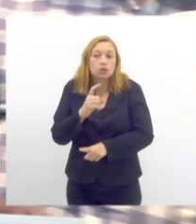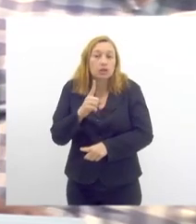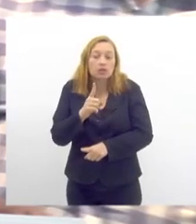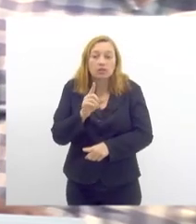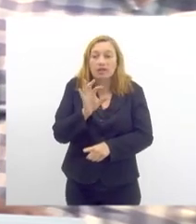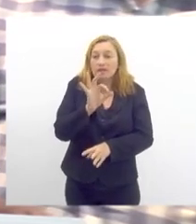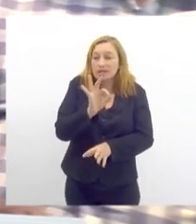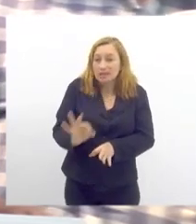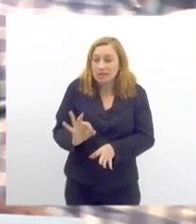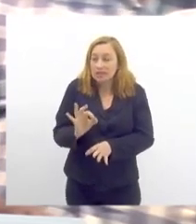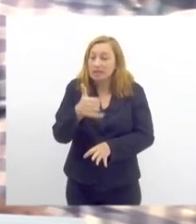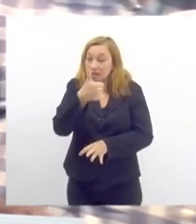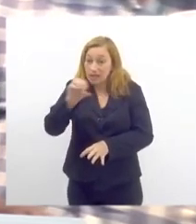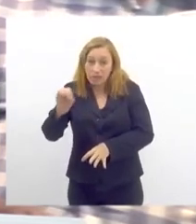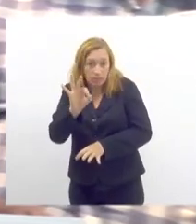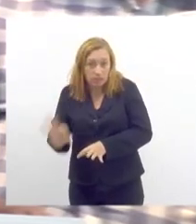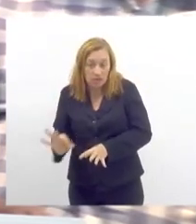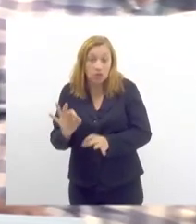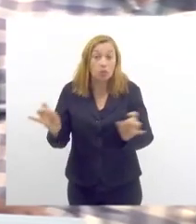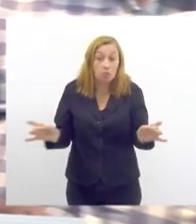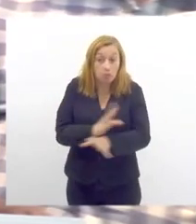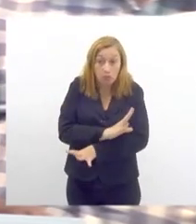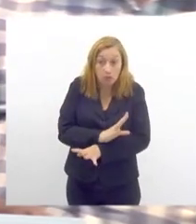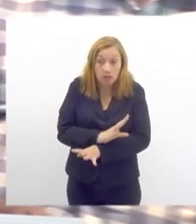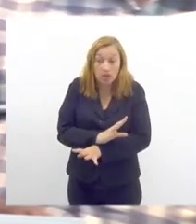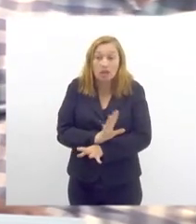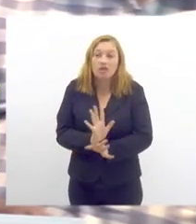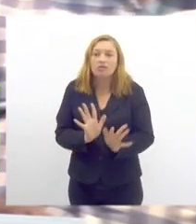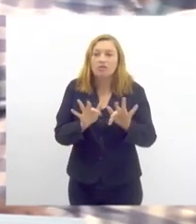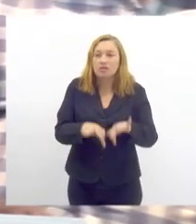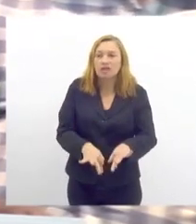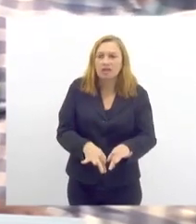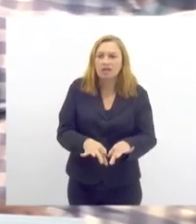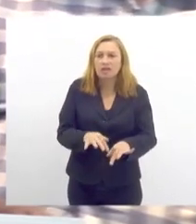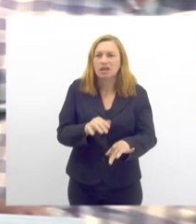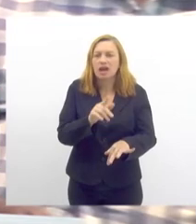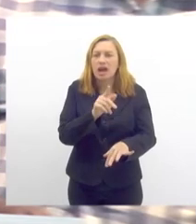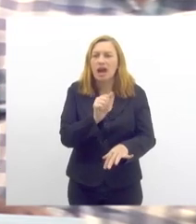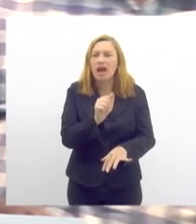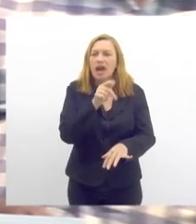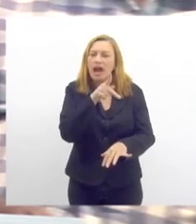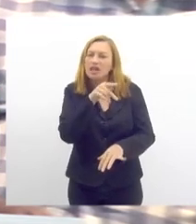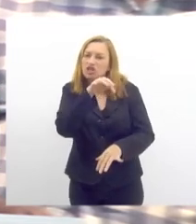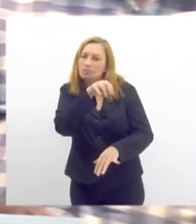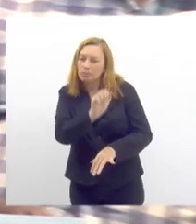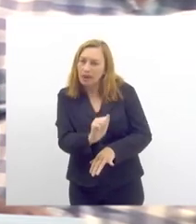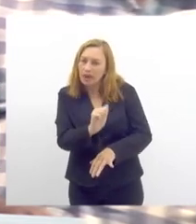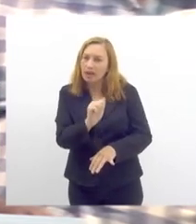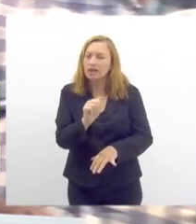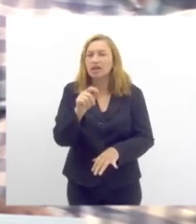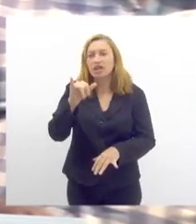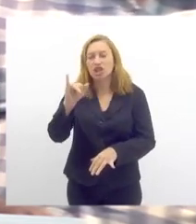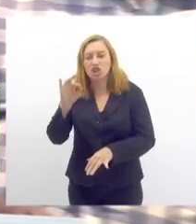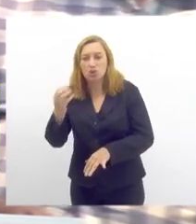100% fechados. E esses números foram fechados entre a Asplan e o Igor e a CGP, o Diego, ontem. Mas isso foi